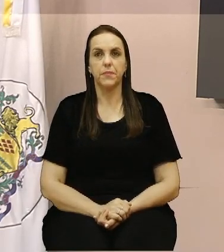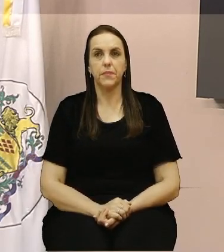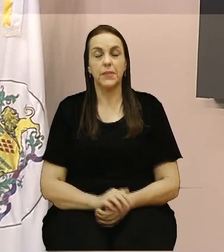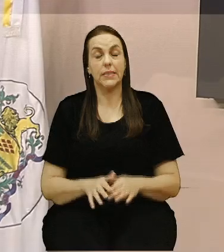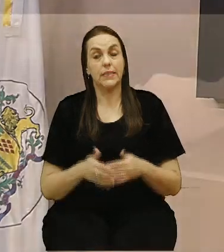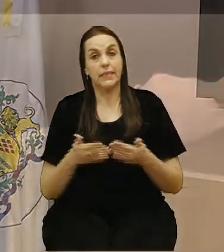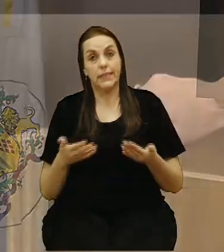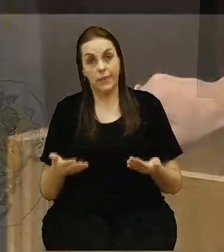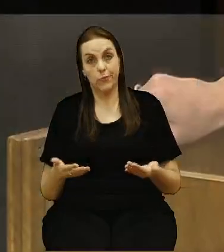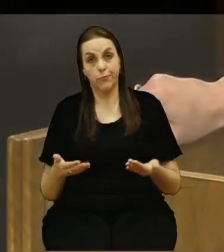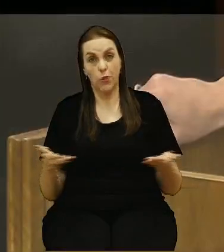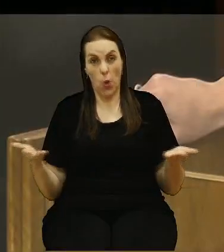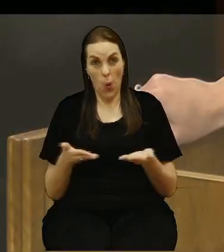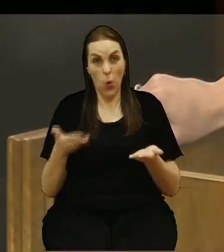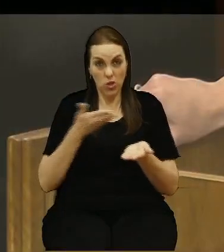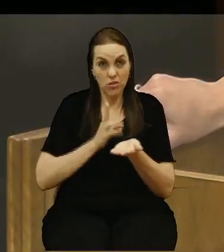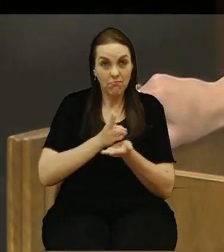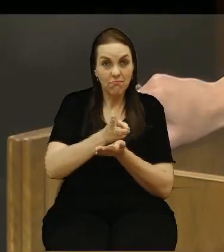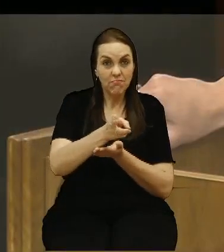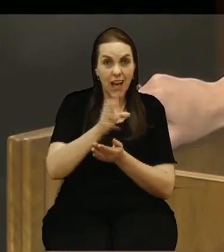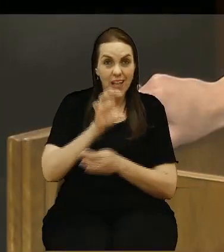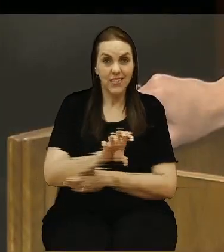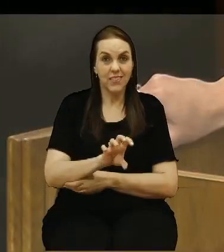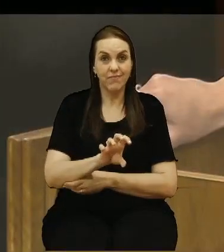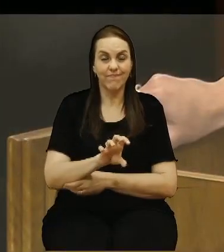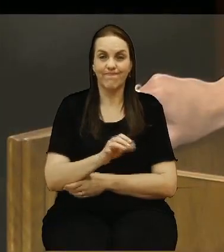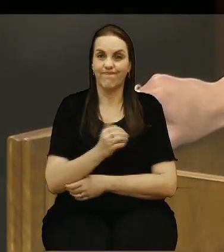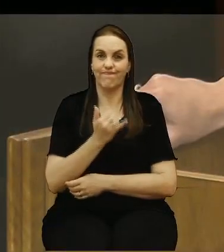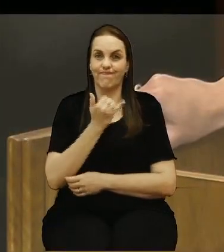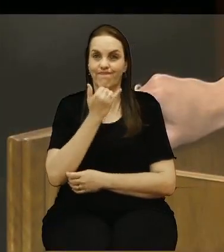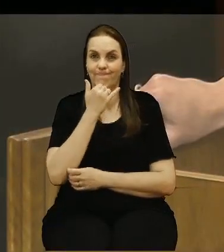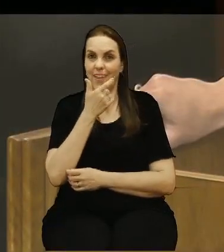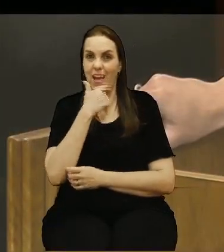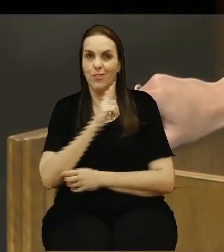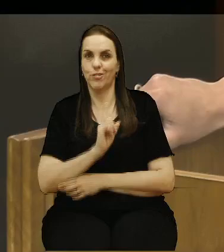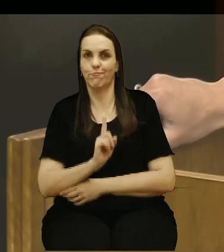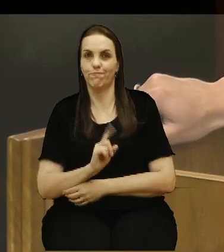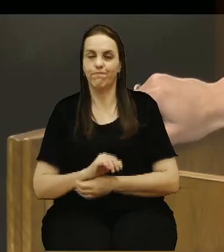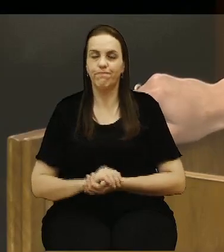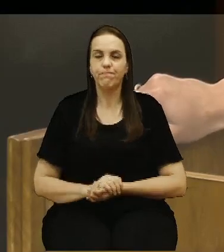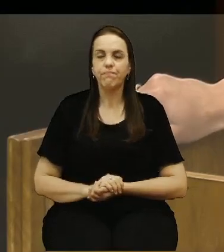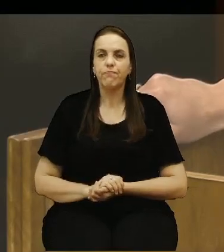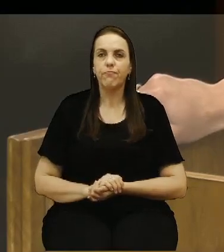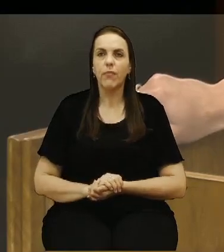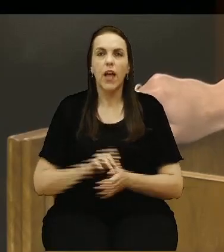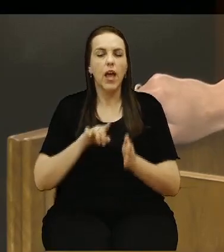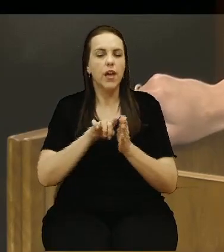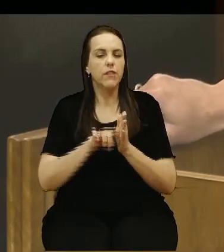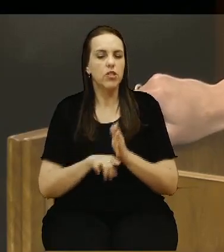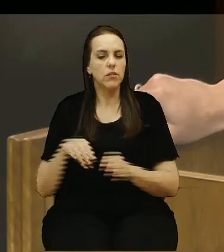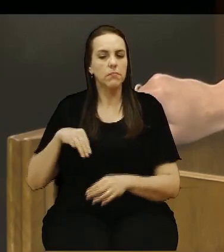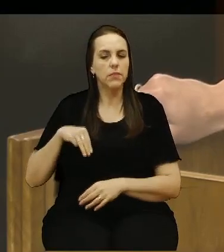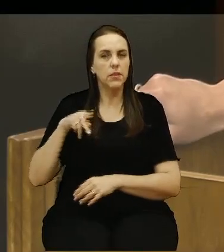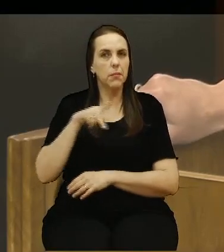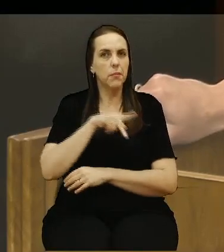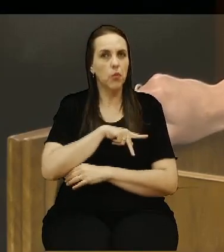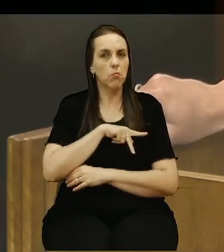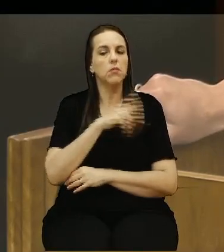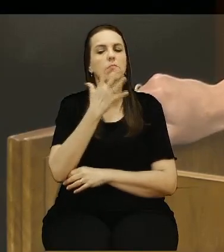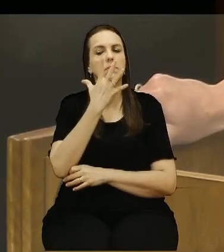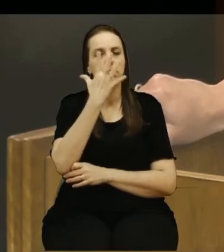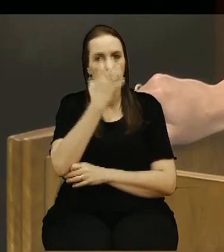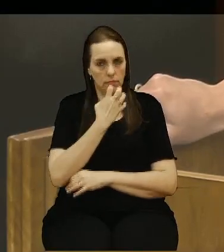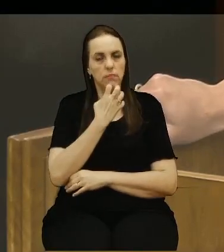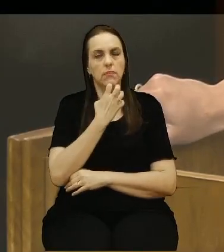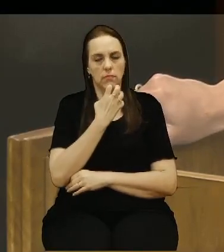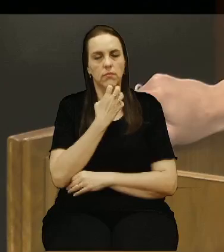Acho que não. Então, além da investigação do Ministério Público, tenho certeza que será muito séria com todas as